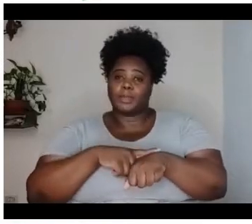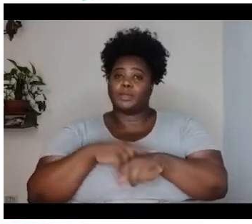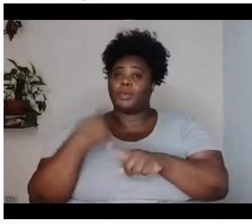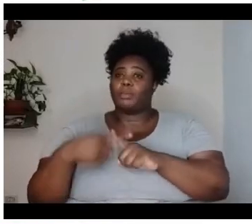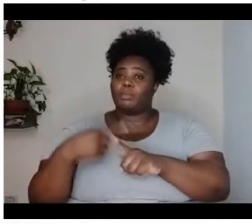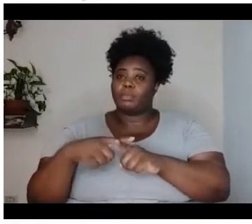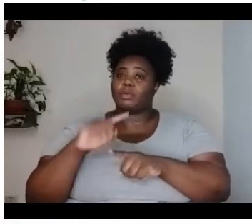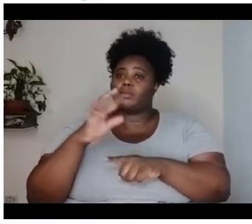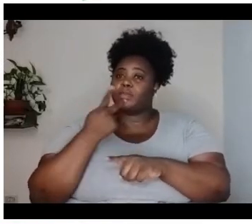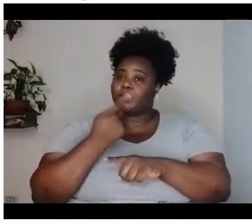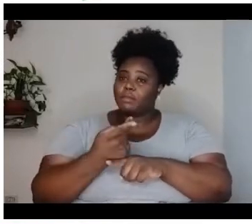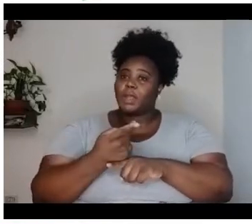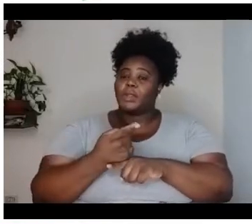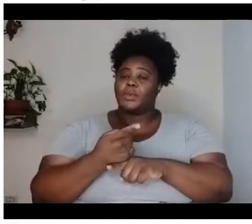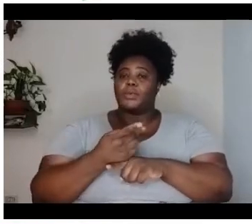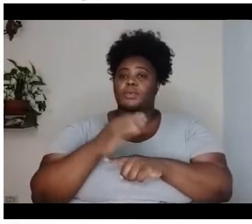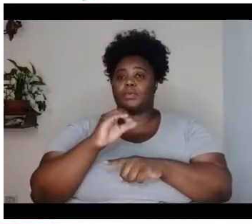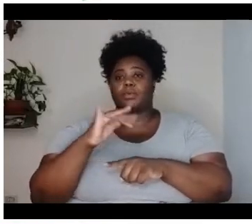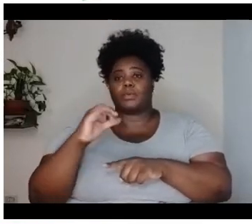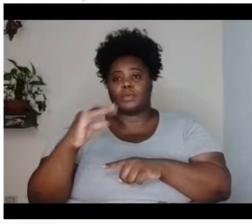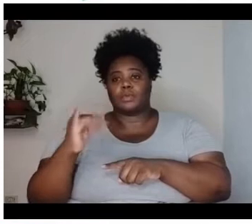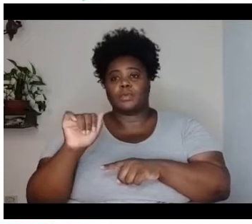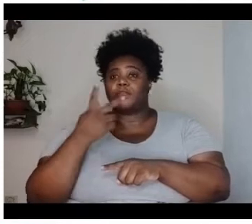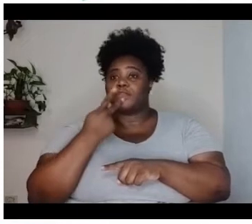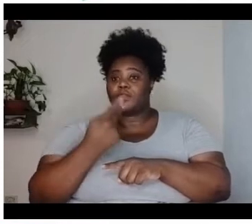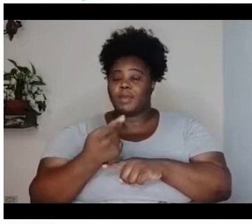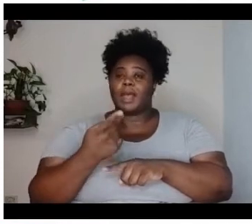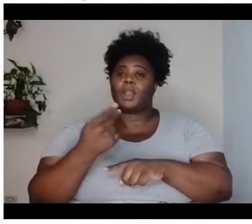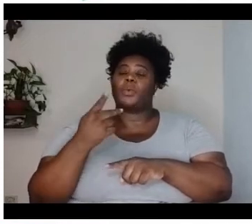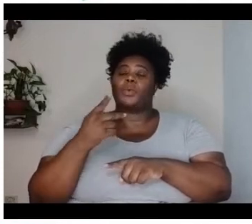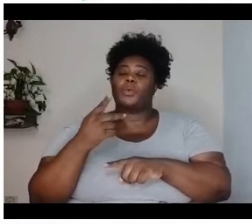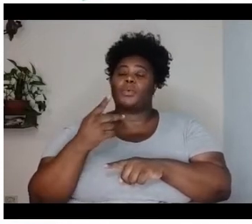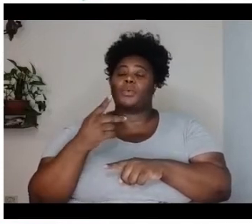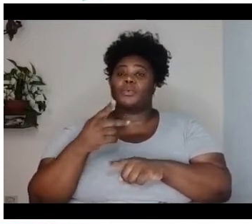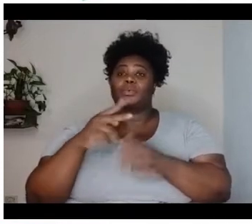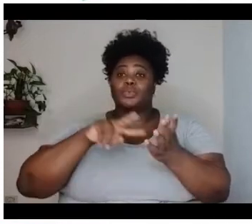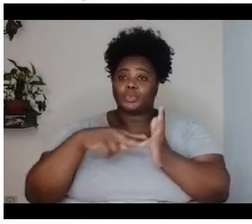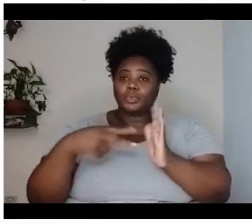da semiótica, tocou nesse assunto do simbólico, né? O